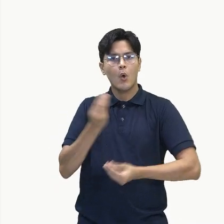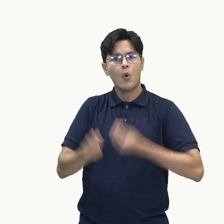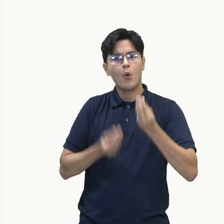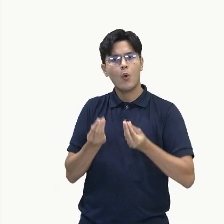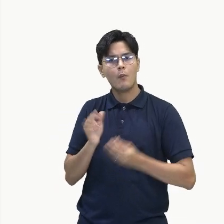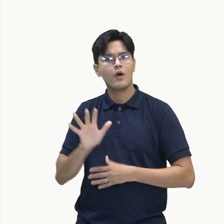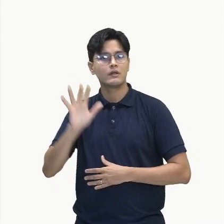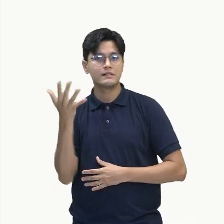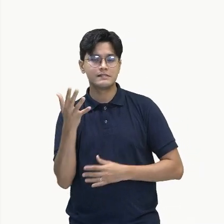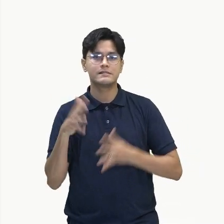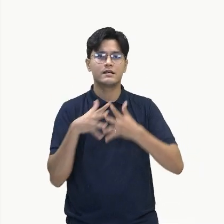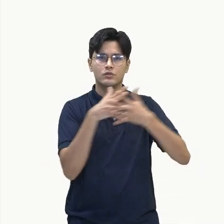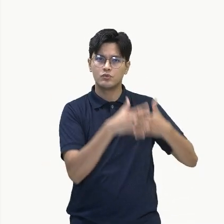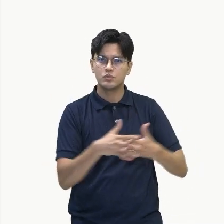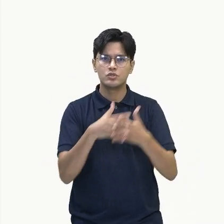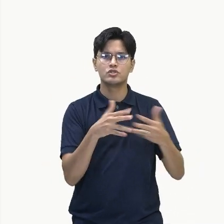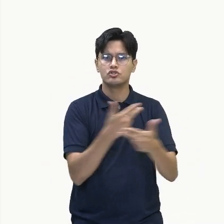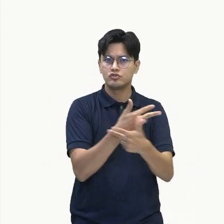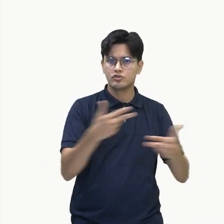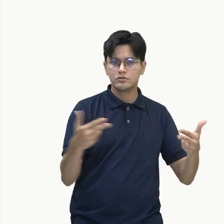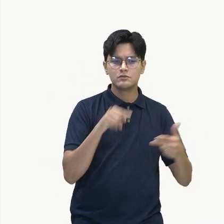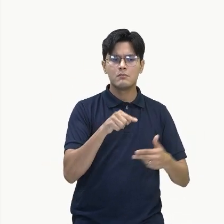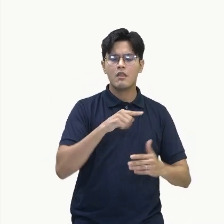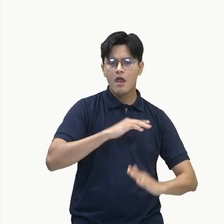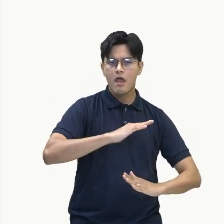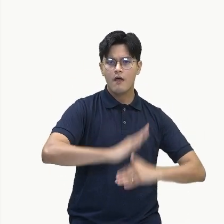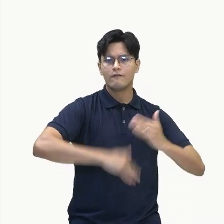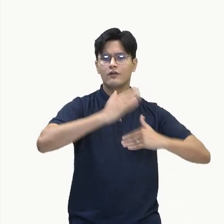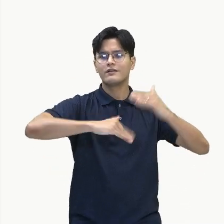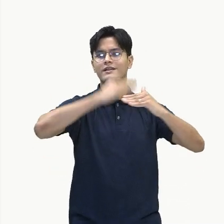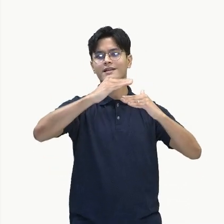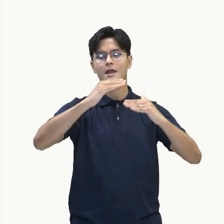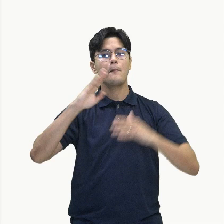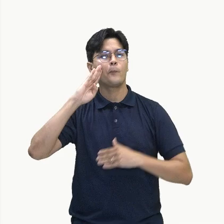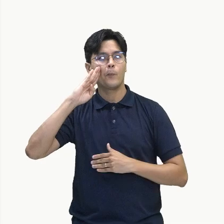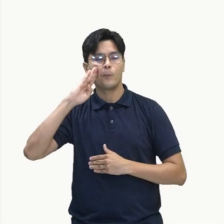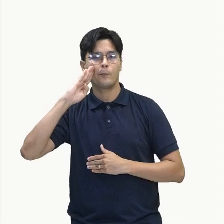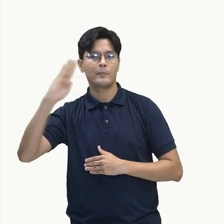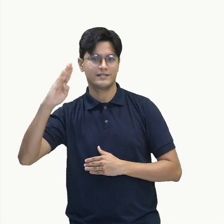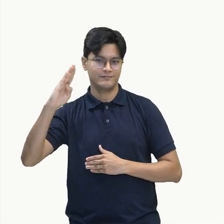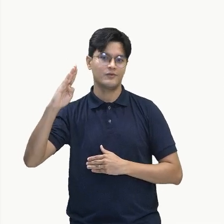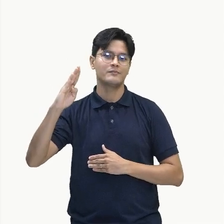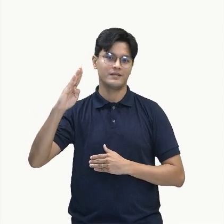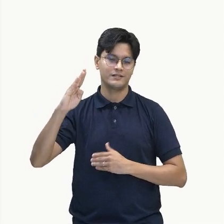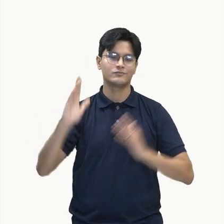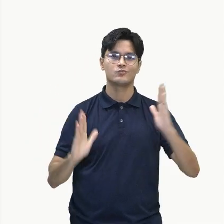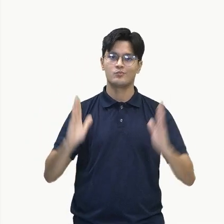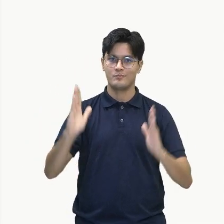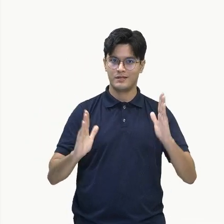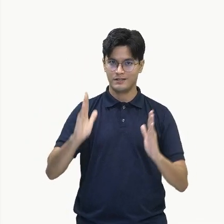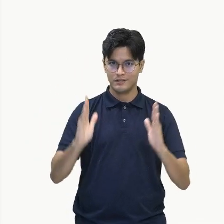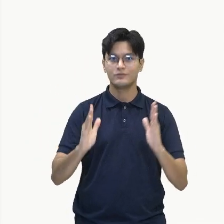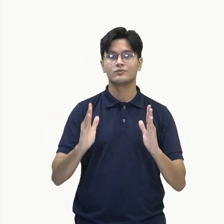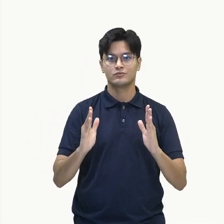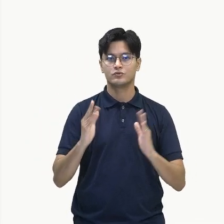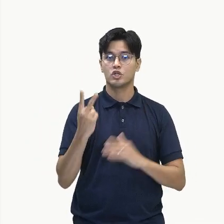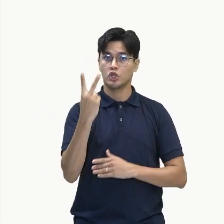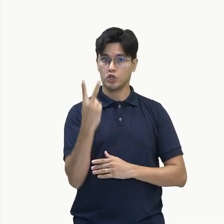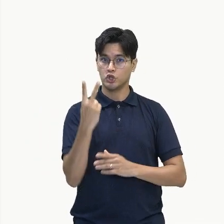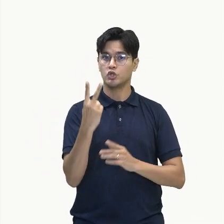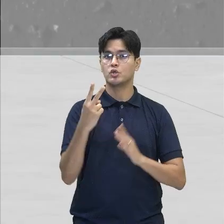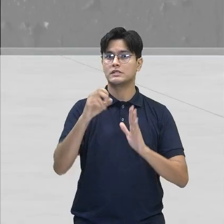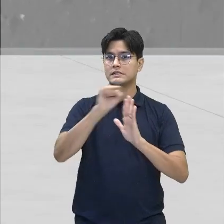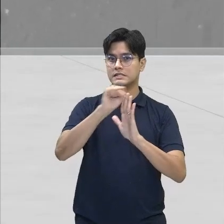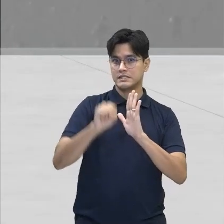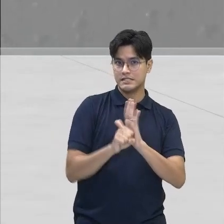de transportes eles evoluíram, em especial, ao longo desses 2 últimos séculos? E aqui eu